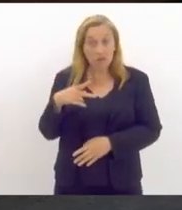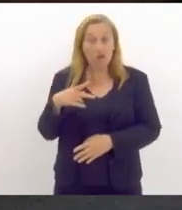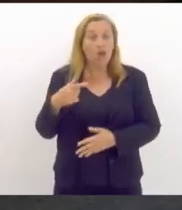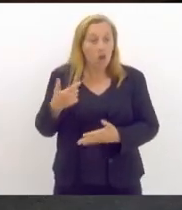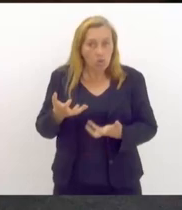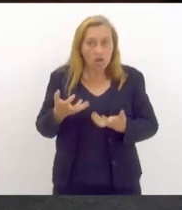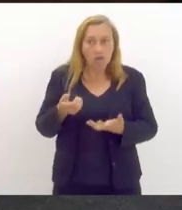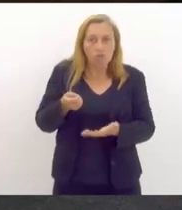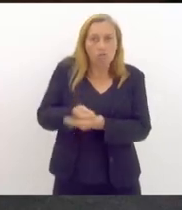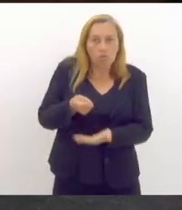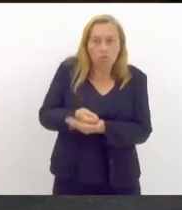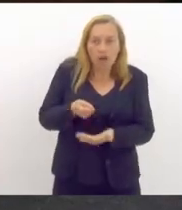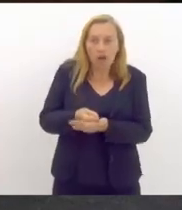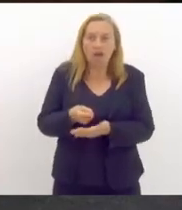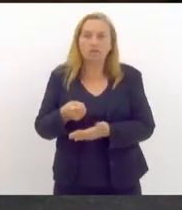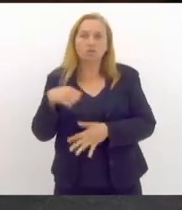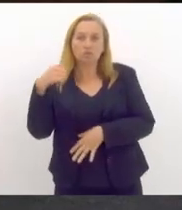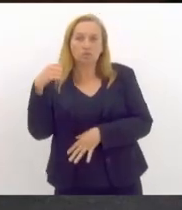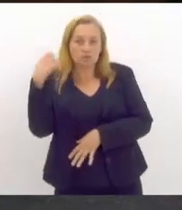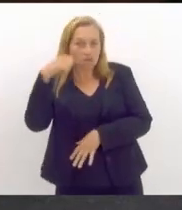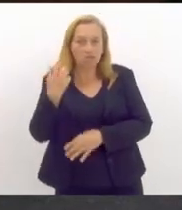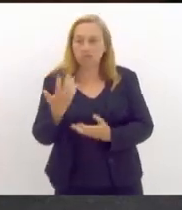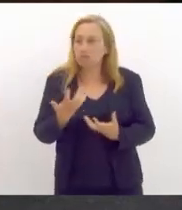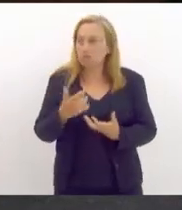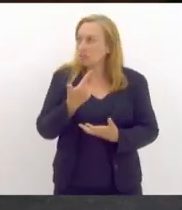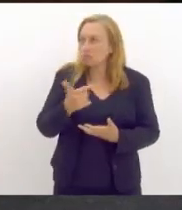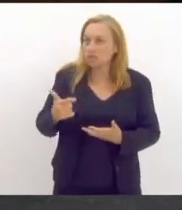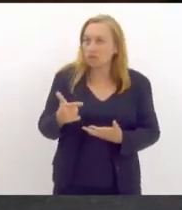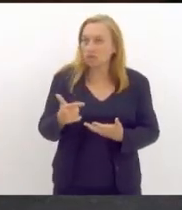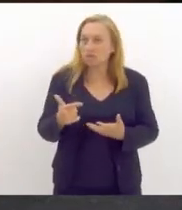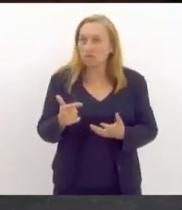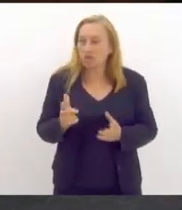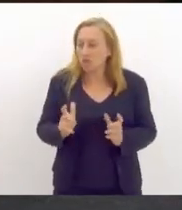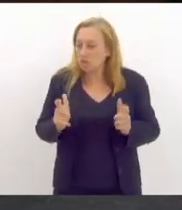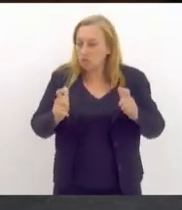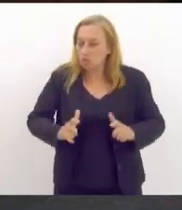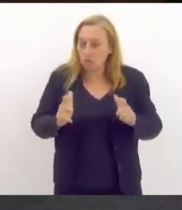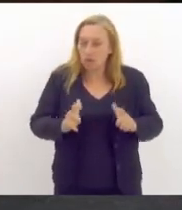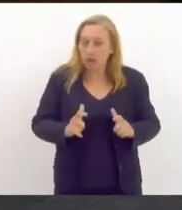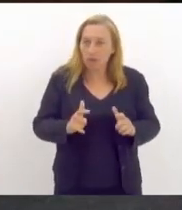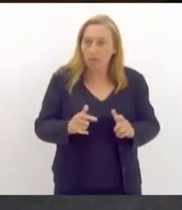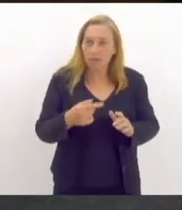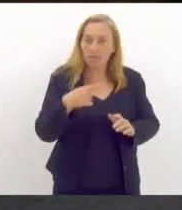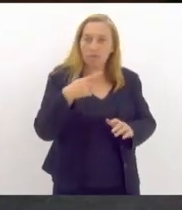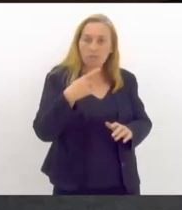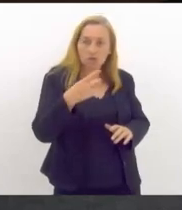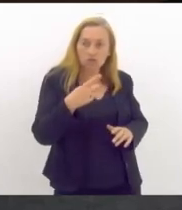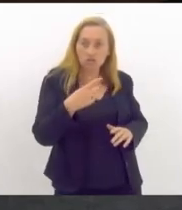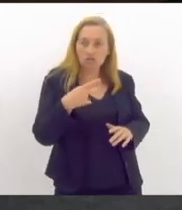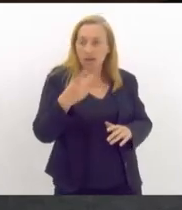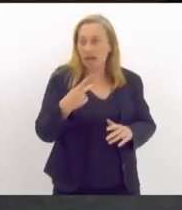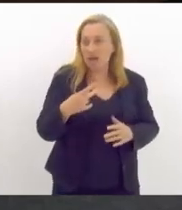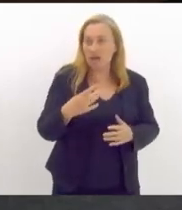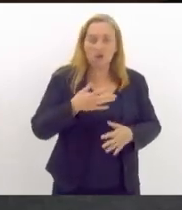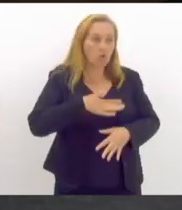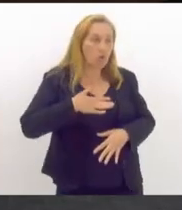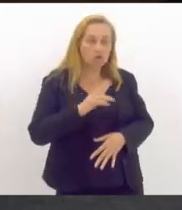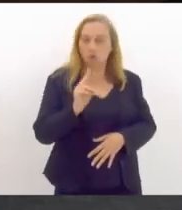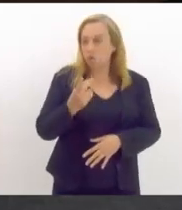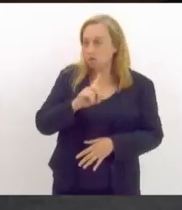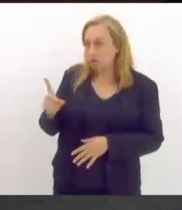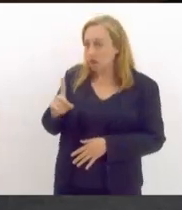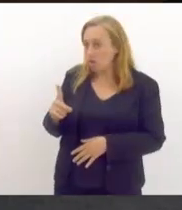cobrar desses artistas eu acho que a gente aqui não tá no The Voice que vai virar a cadeira se gosta ou não da música e se vai ficar ou não com o cantor por ele ser